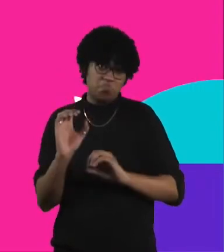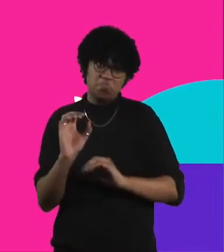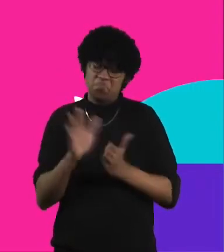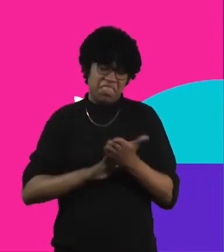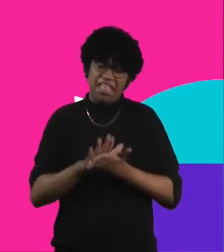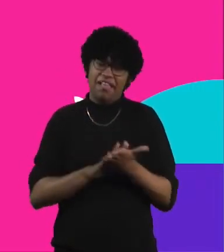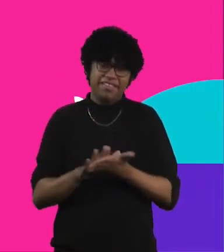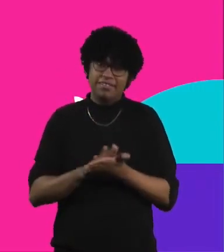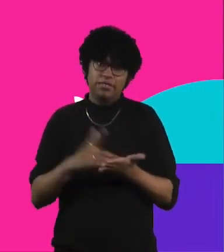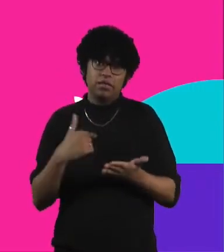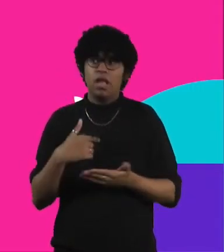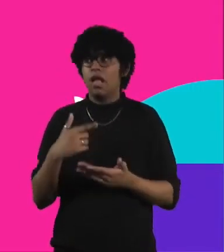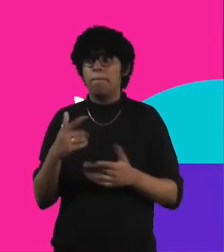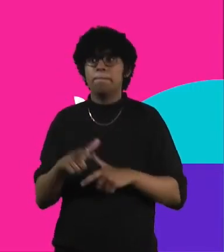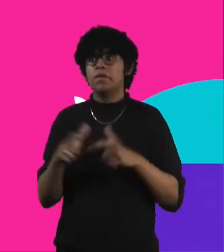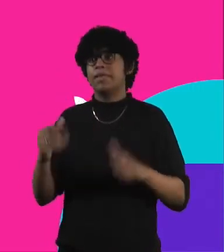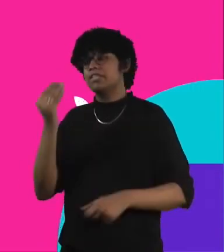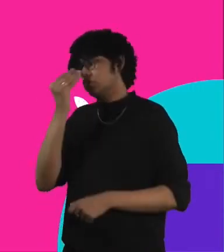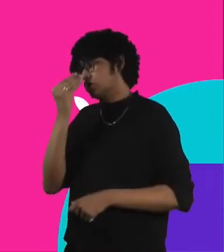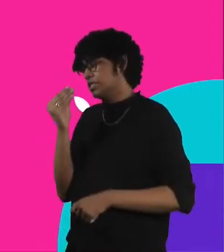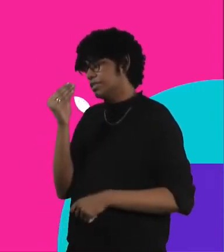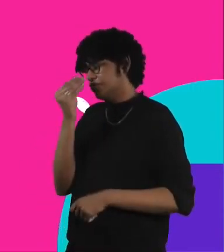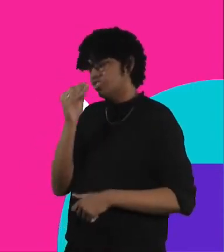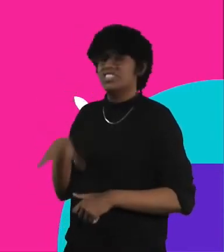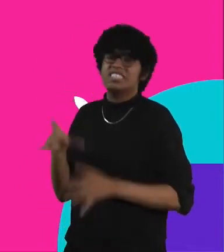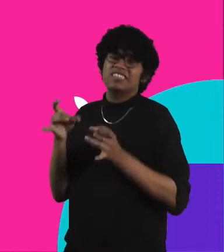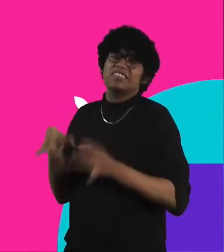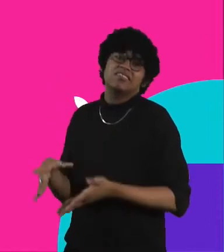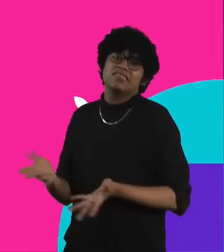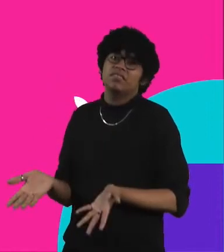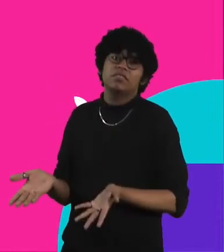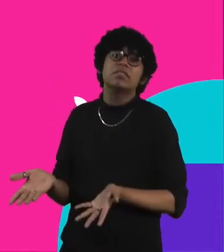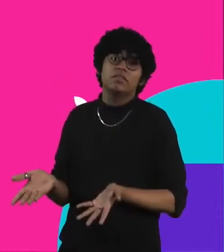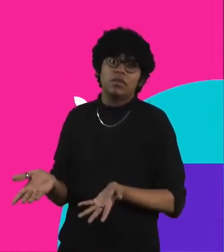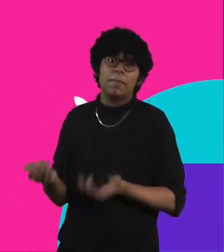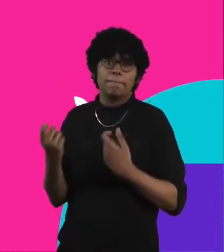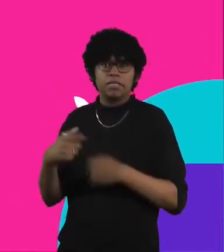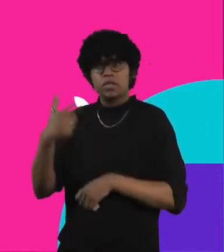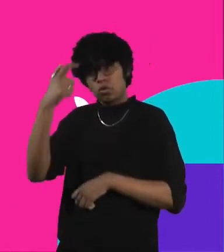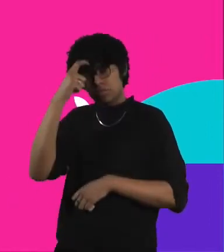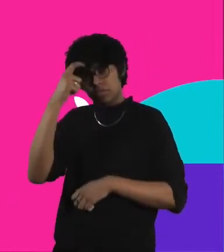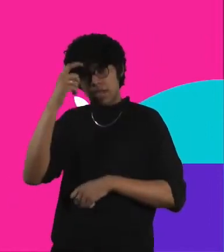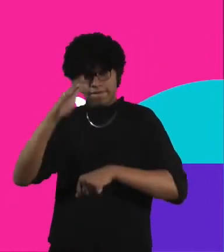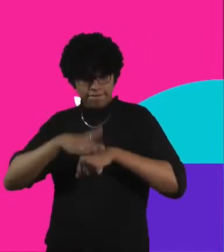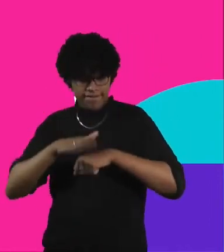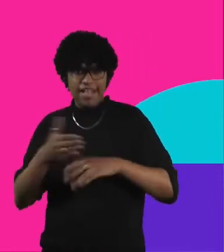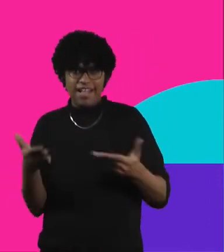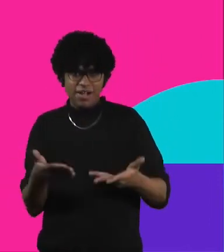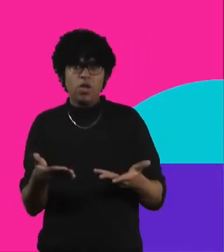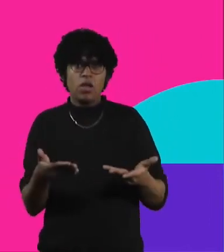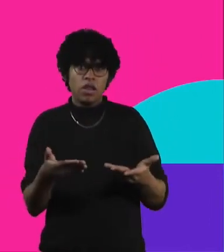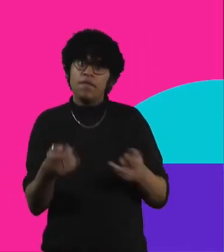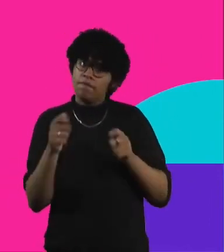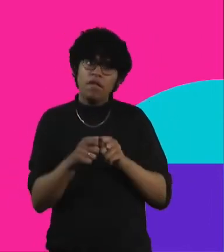gente desistir antes de começar a tentar. Você ter consciência de que se você pode fazer isso agora, é isso que você vai